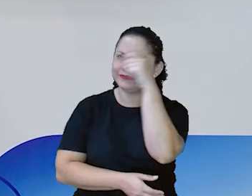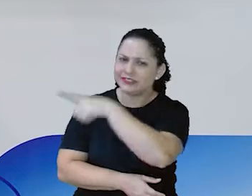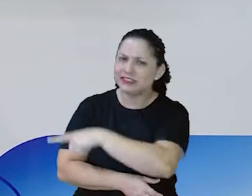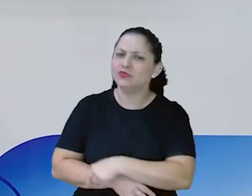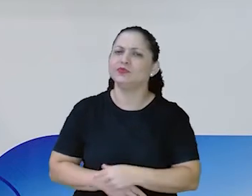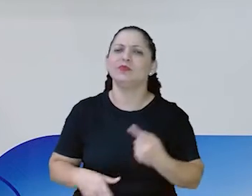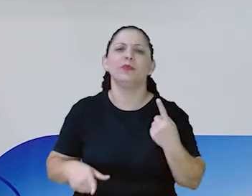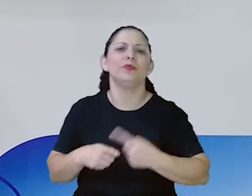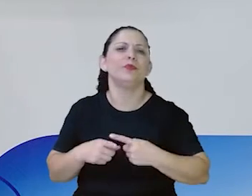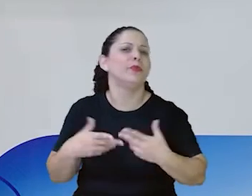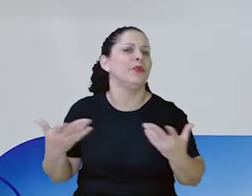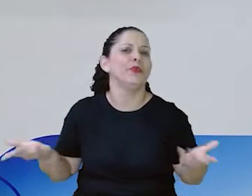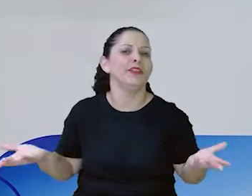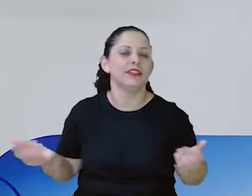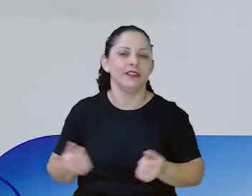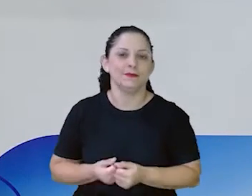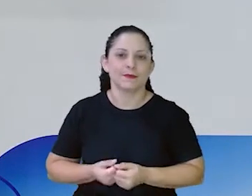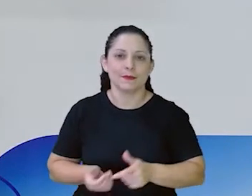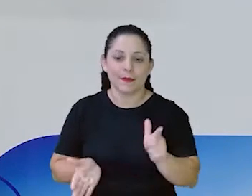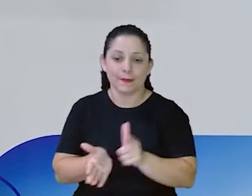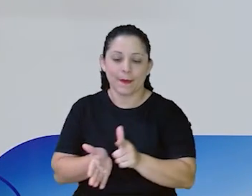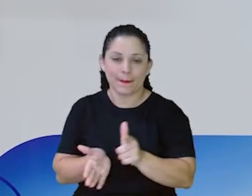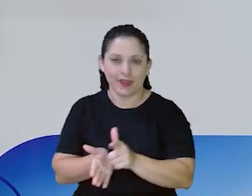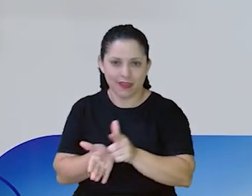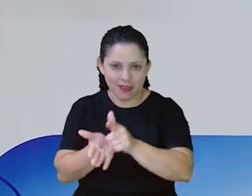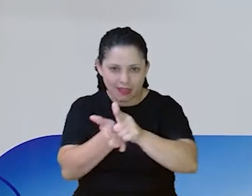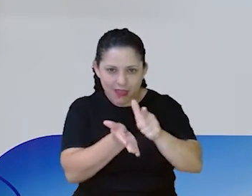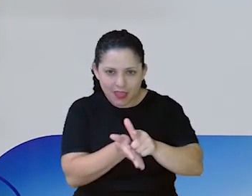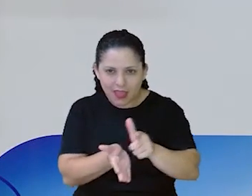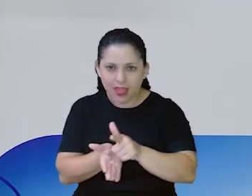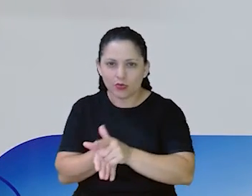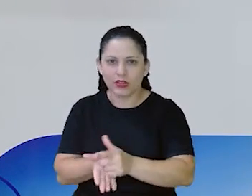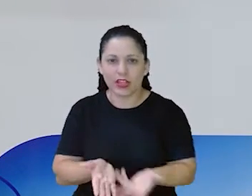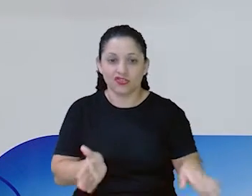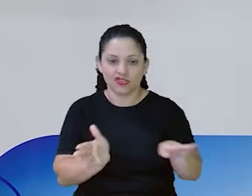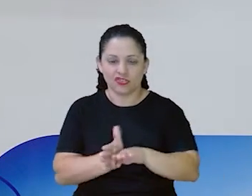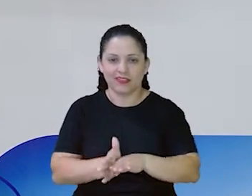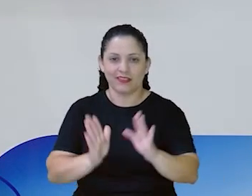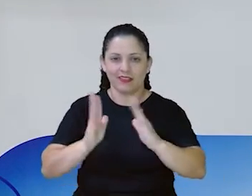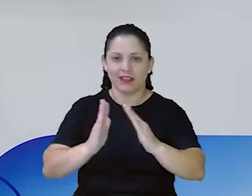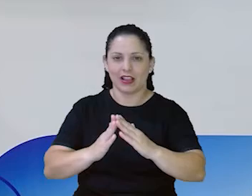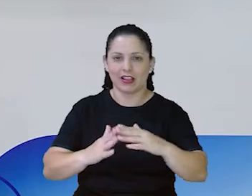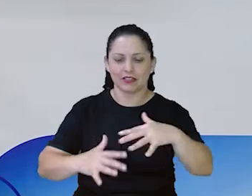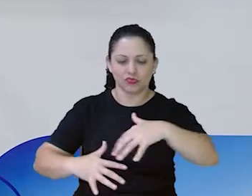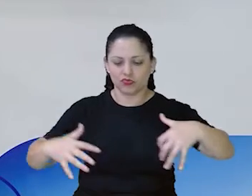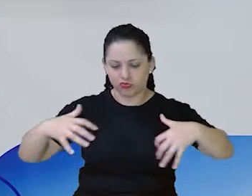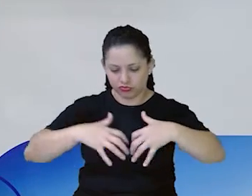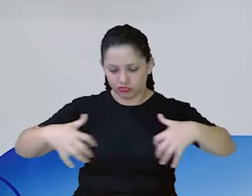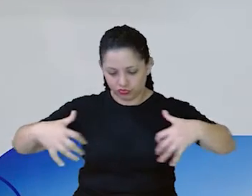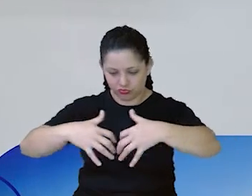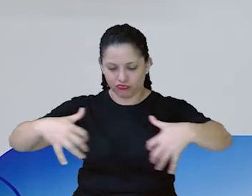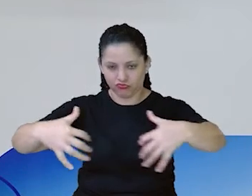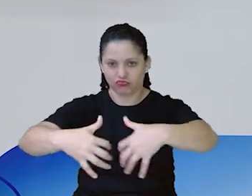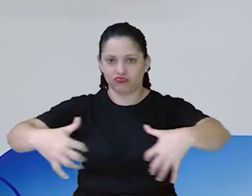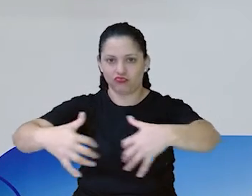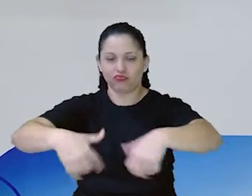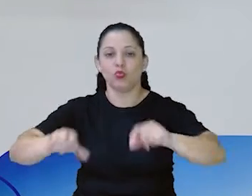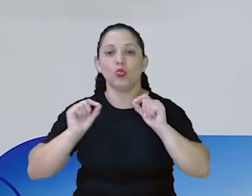a sacola de papel, quando a gente chega em casa, tira lá os produtos, o que geralmente acontece com as sacolas?